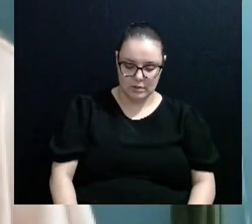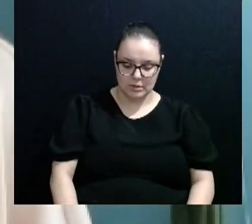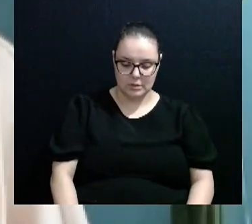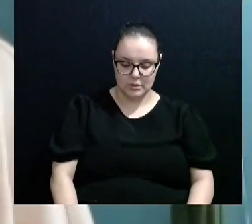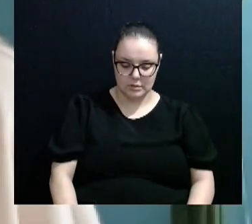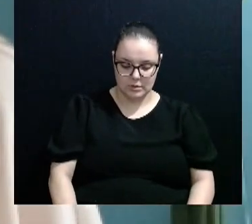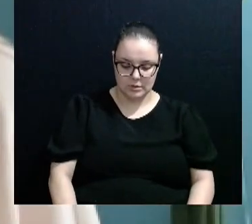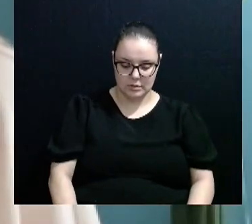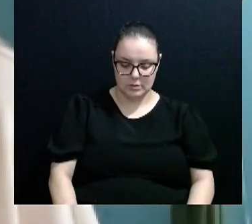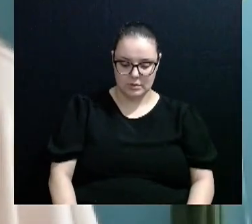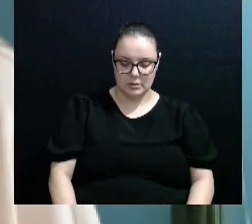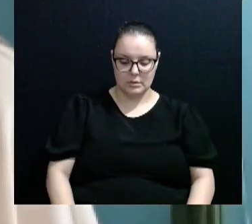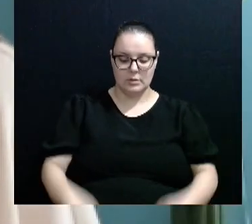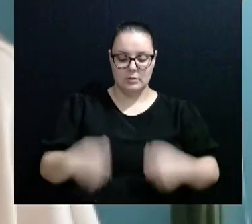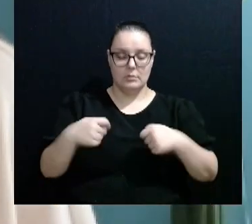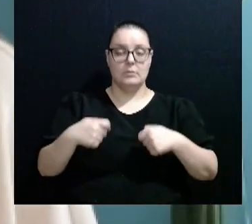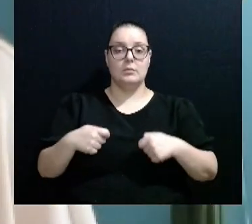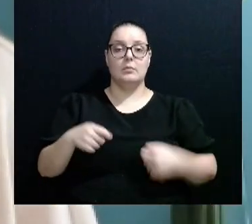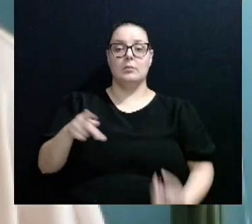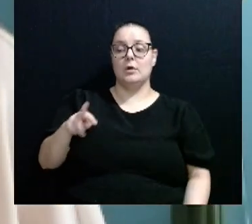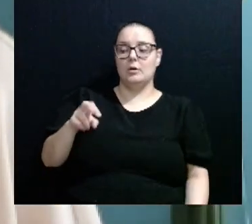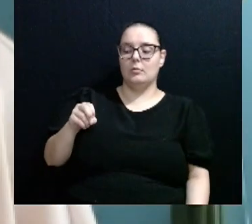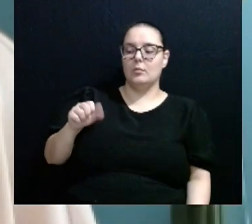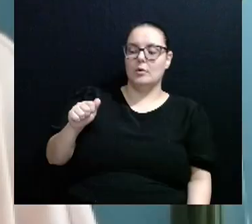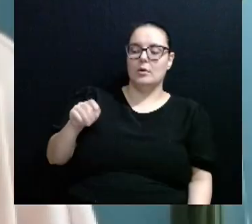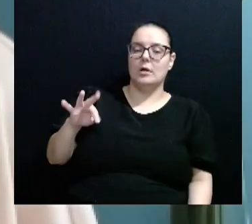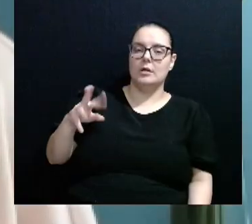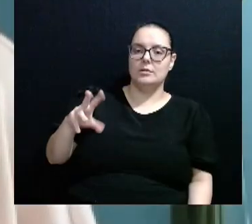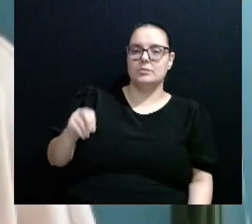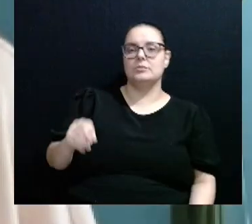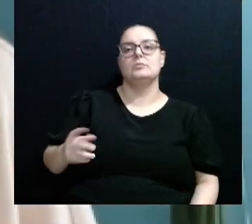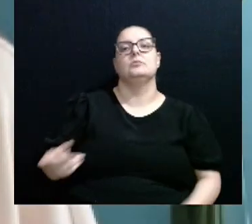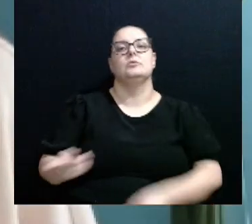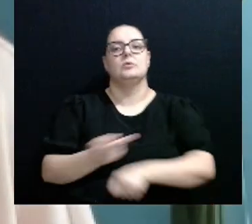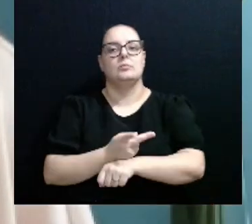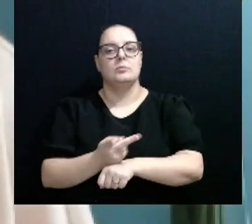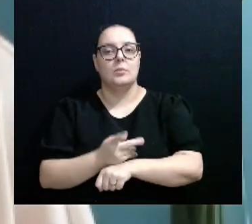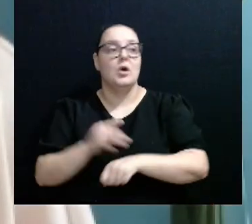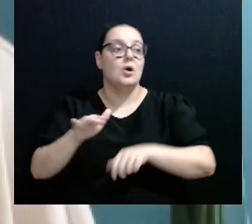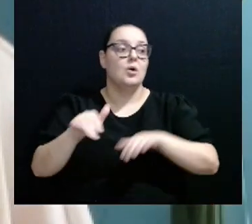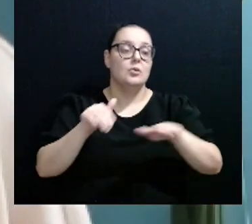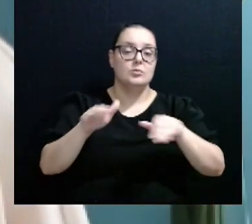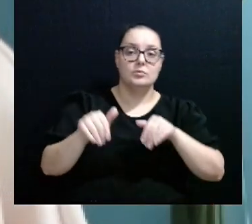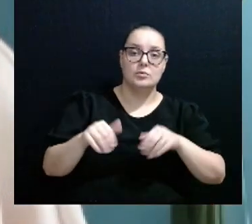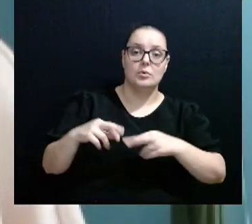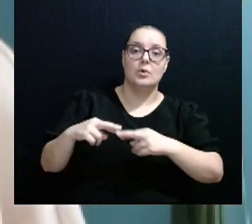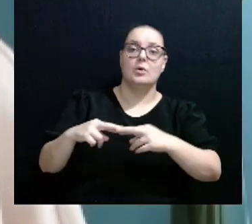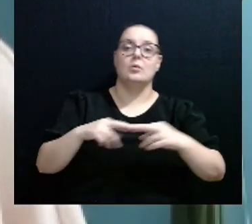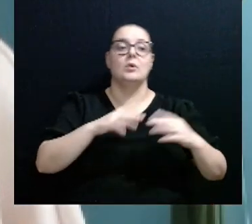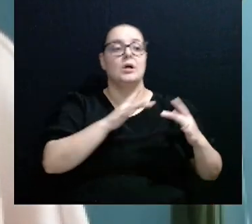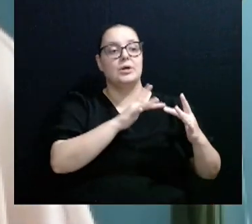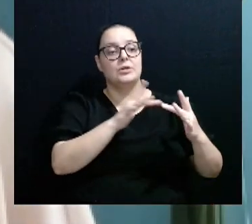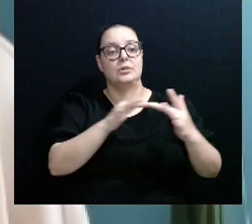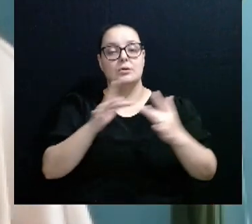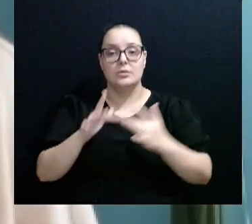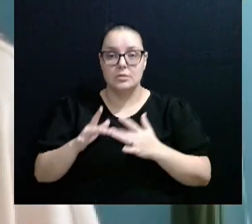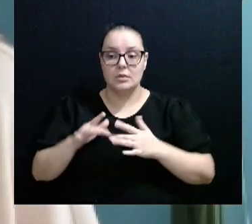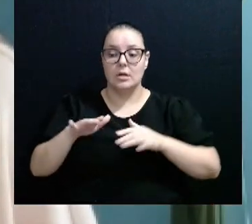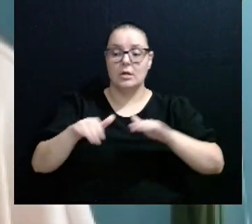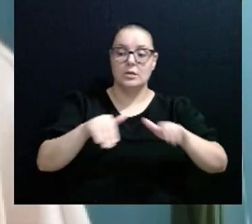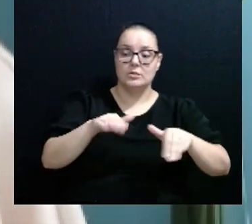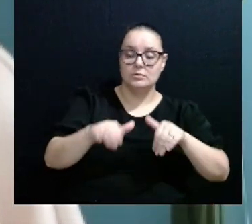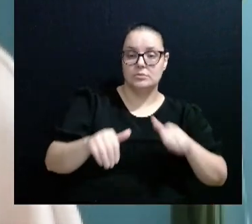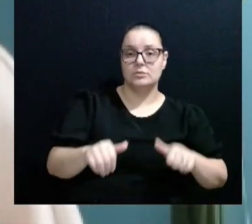mais proativo nessa sua busca, né? Acionar sua rede de contatos,